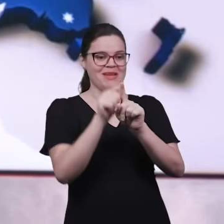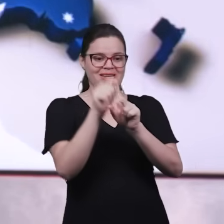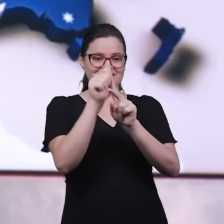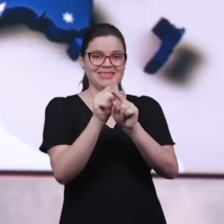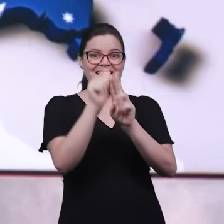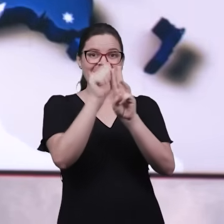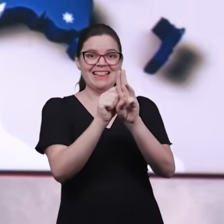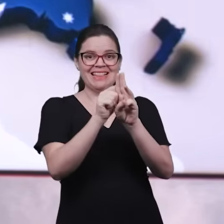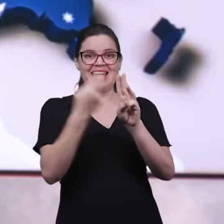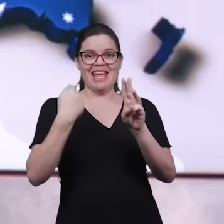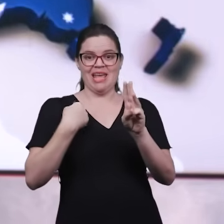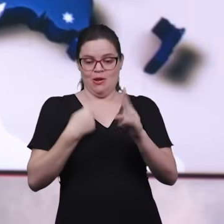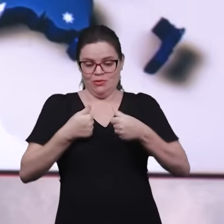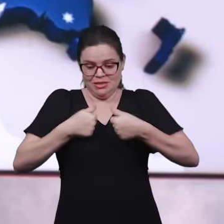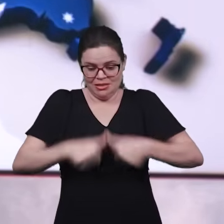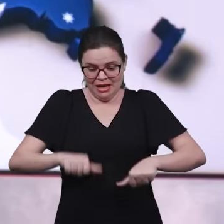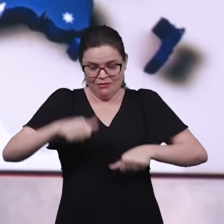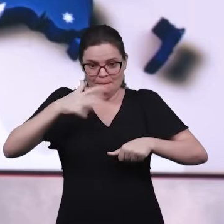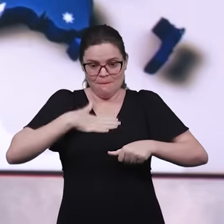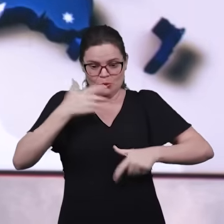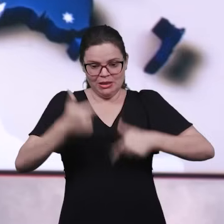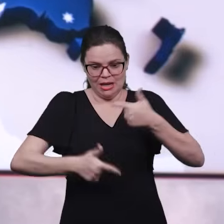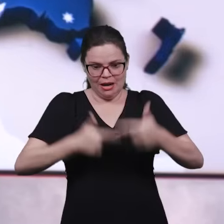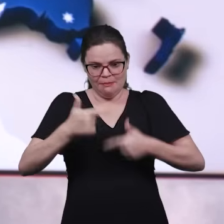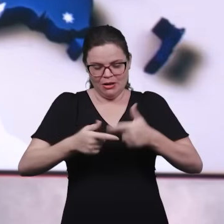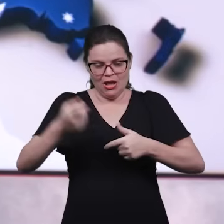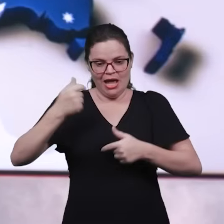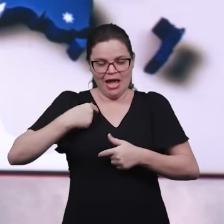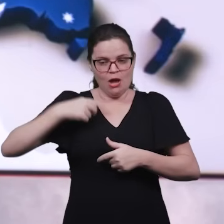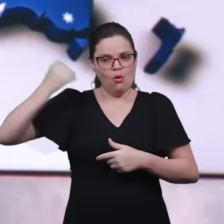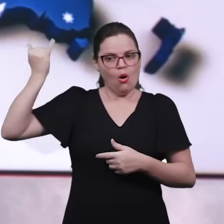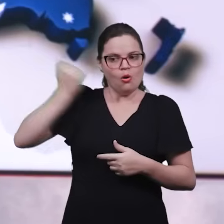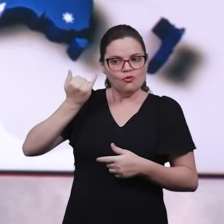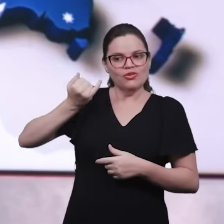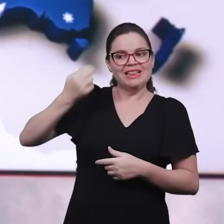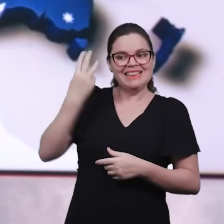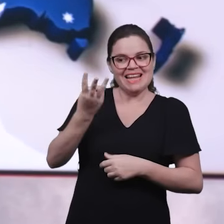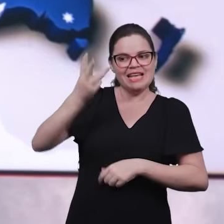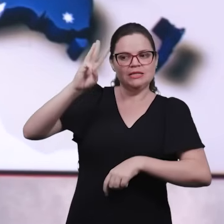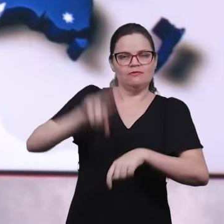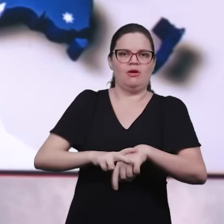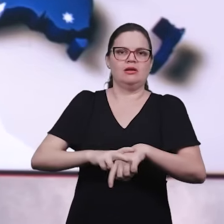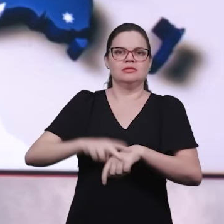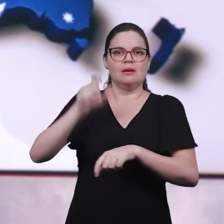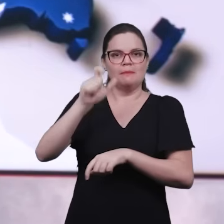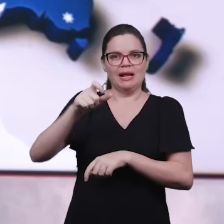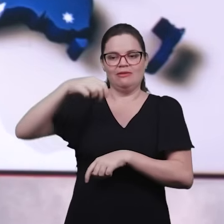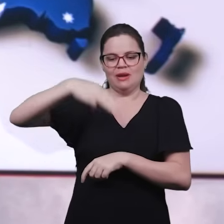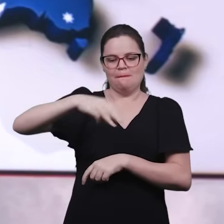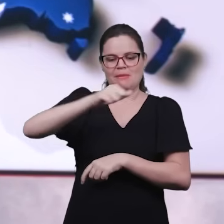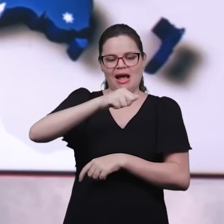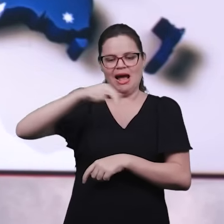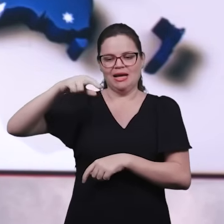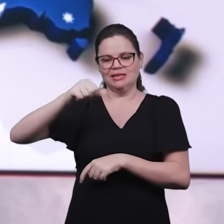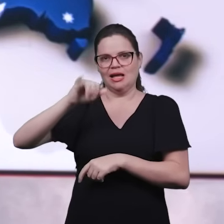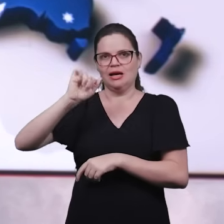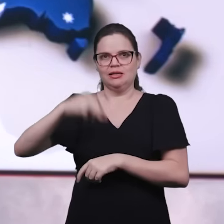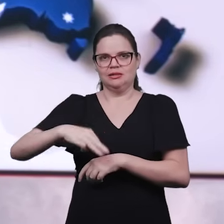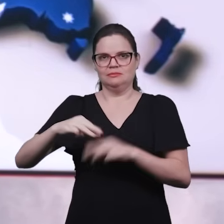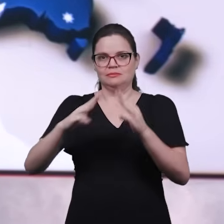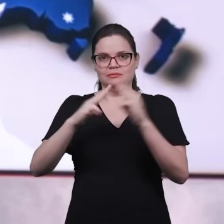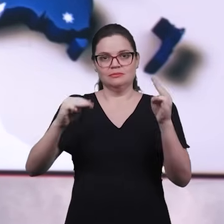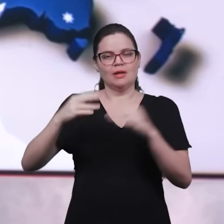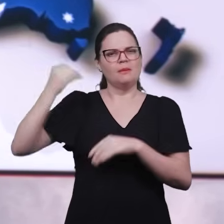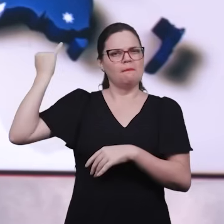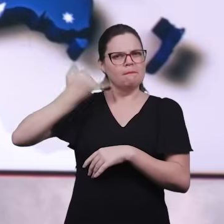3 meses atrás, eu estava no meu local de trabalho, eu ouvi 3 vezes a palavra Manaim. 3